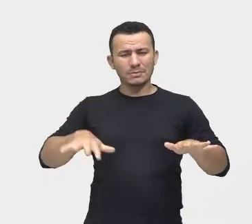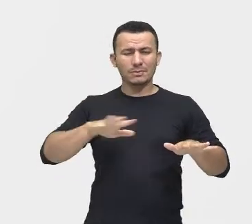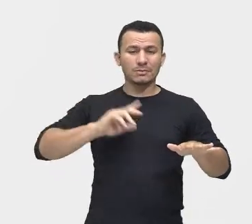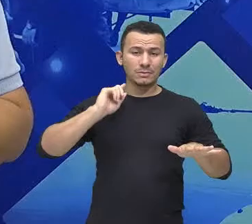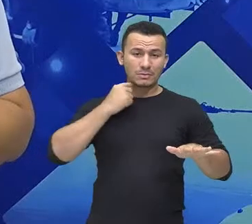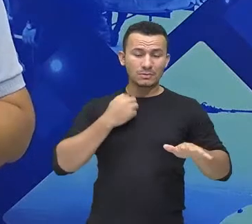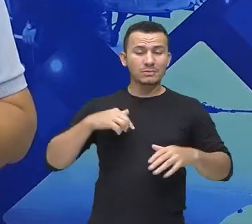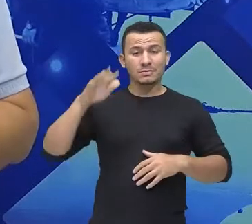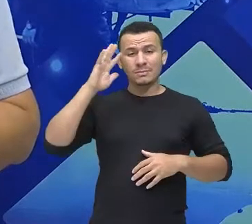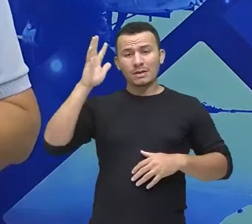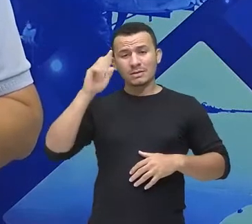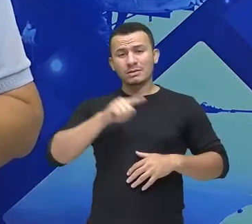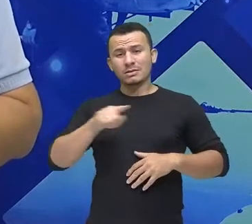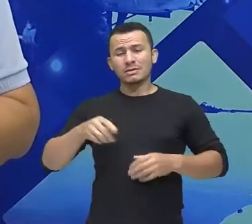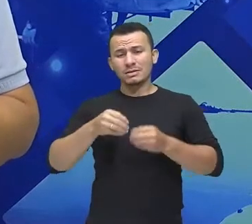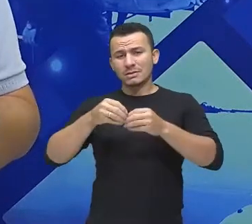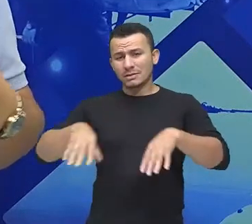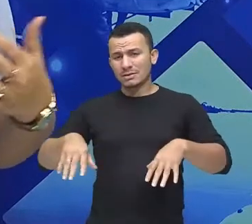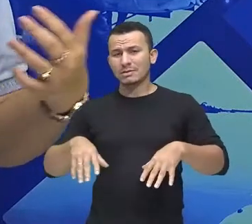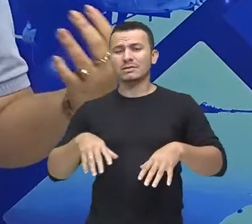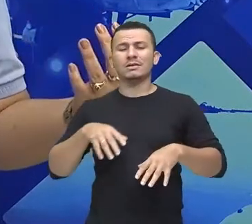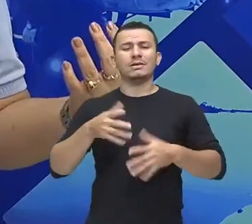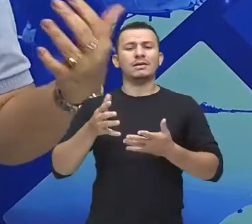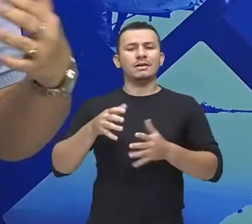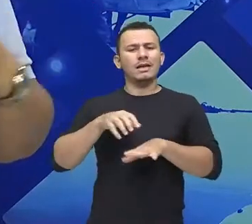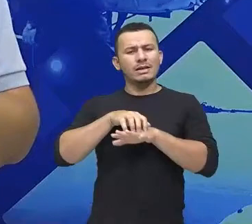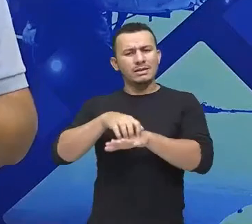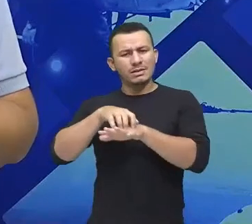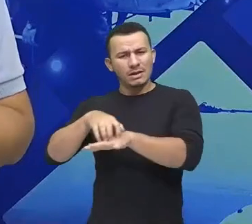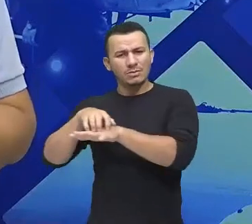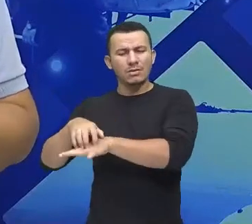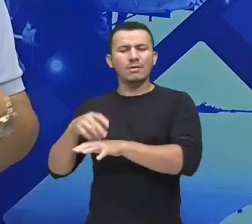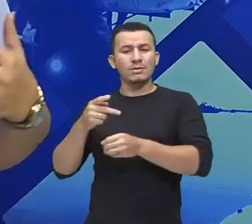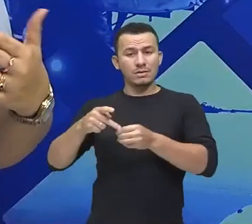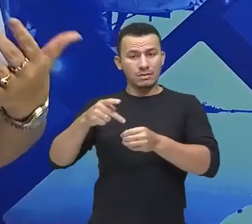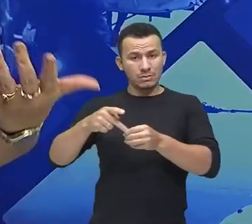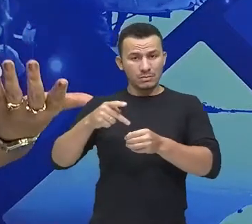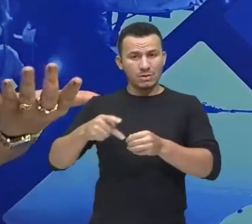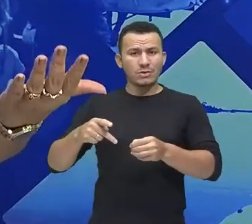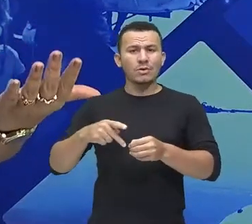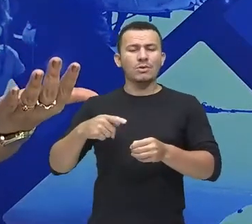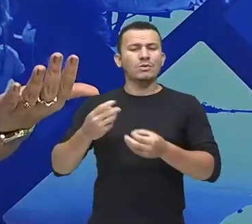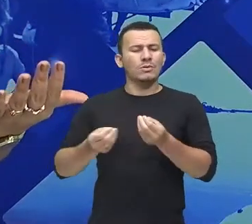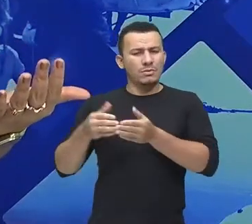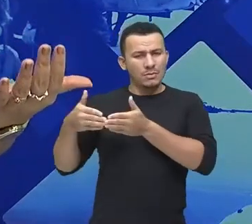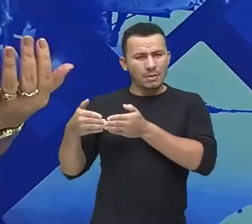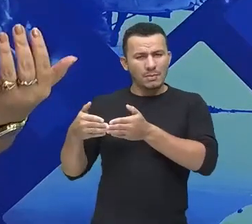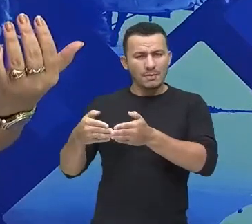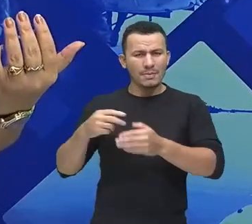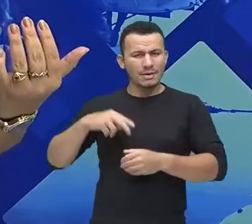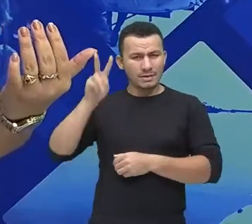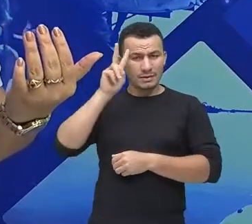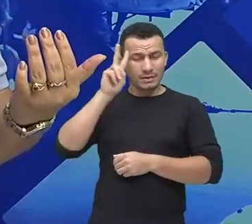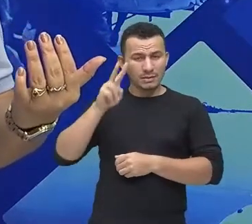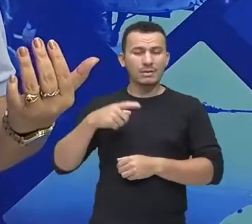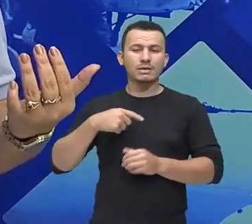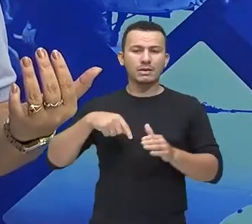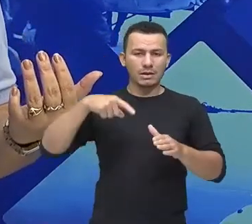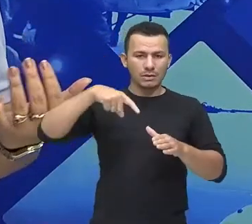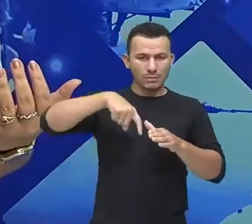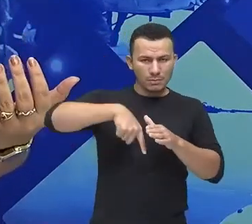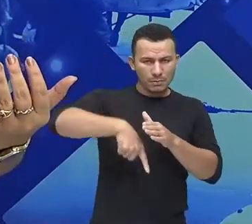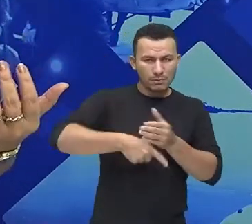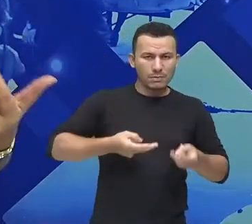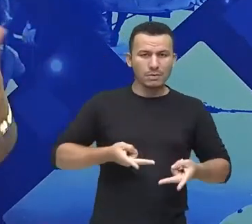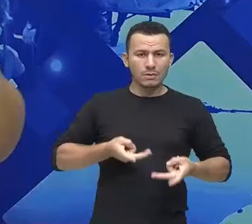só esse impacto de transporte do petróleo que é feito, a gente viu lá, petróleo sendo retirado